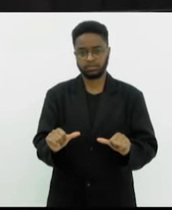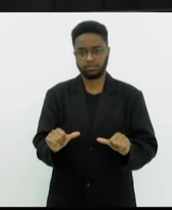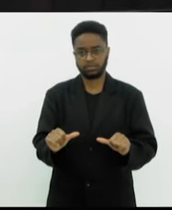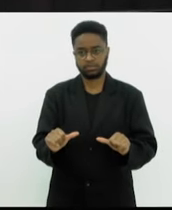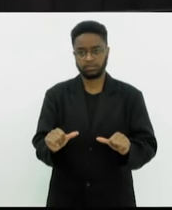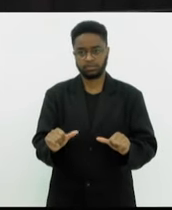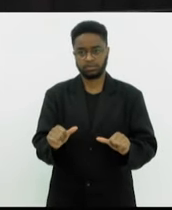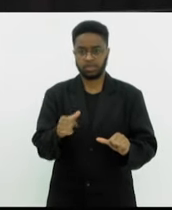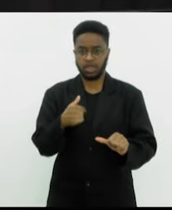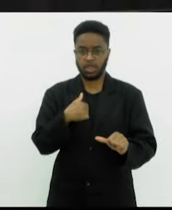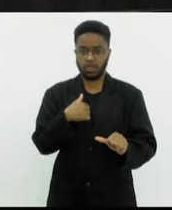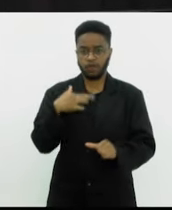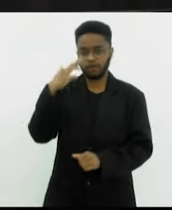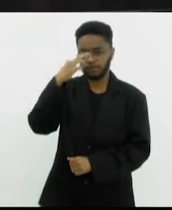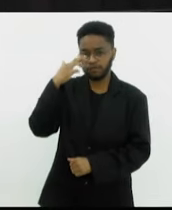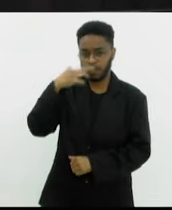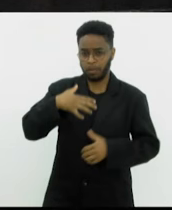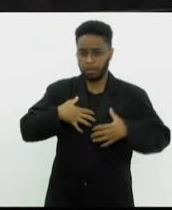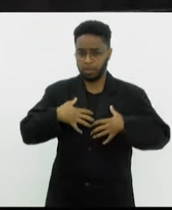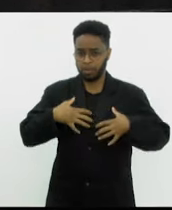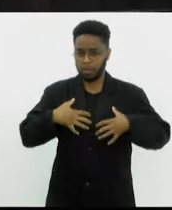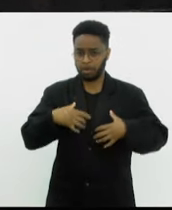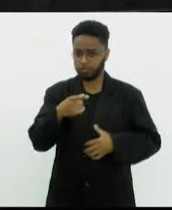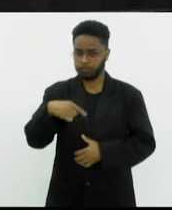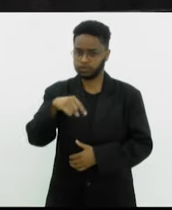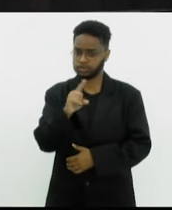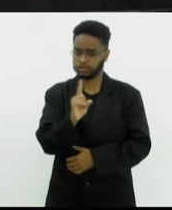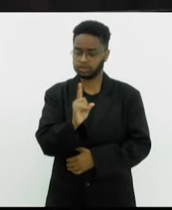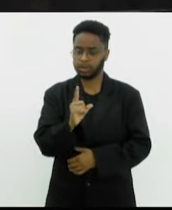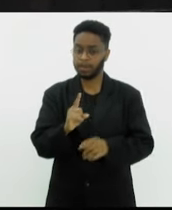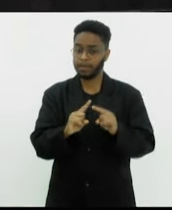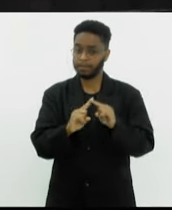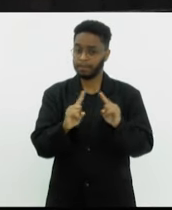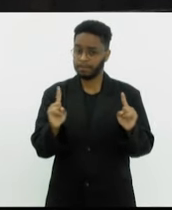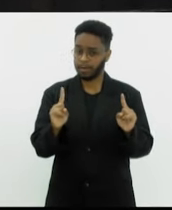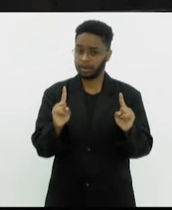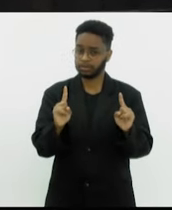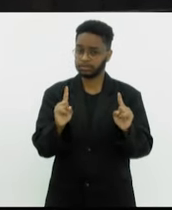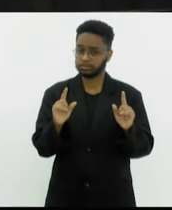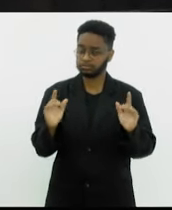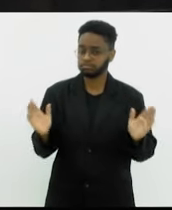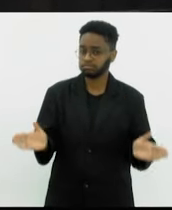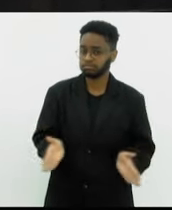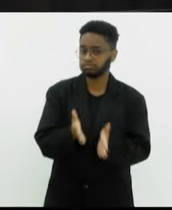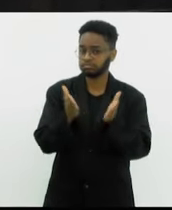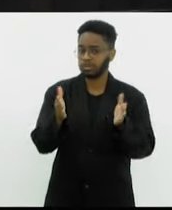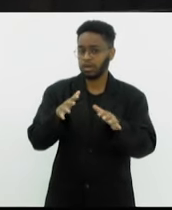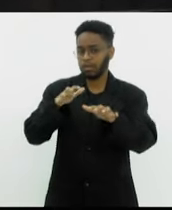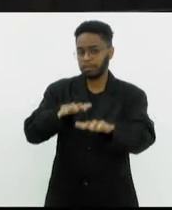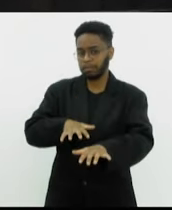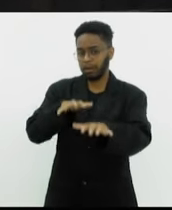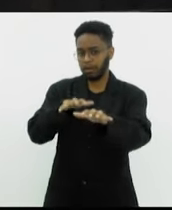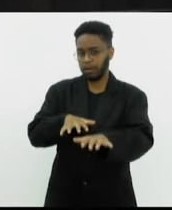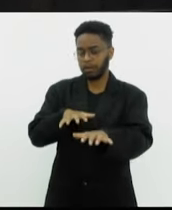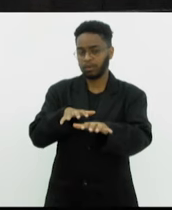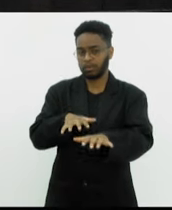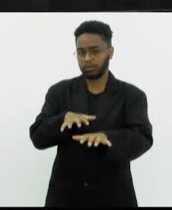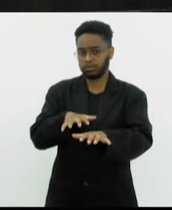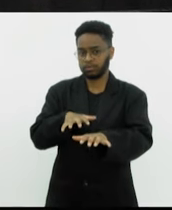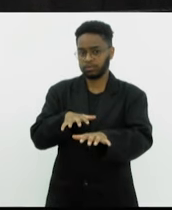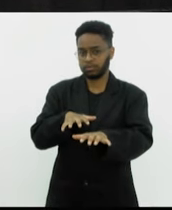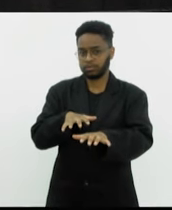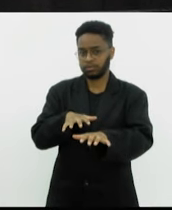Eu não sou aqui fiscal de pulmão de ninguém, não. Agora, promover passeata,